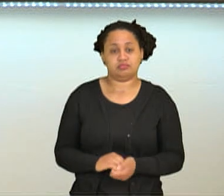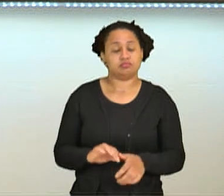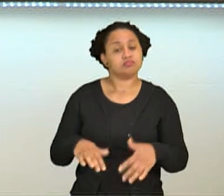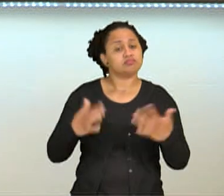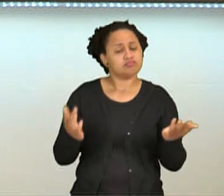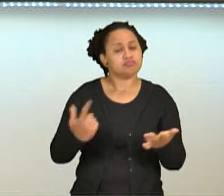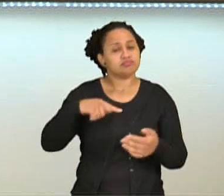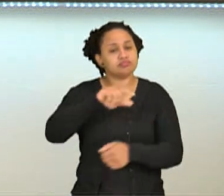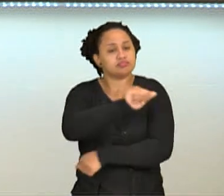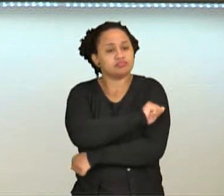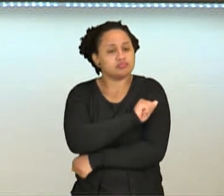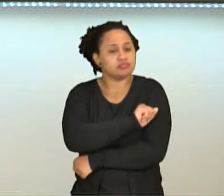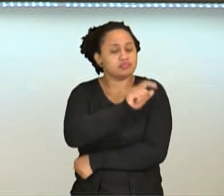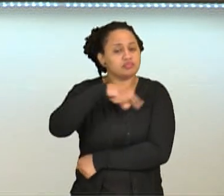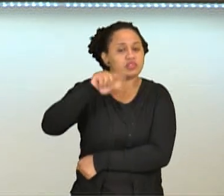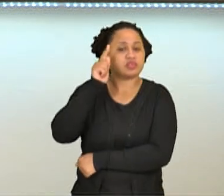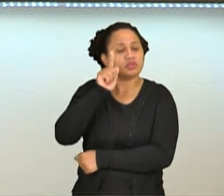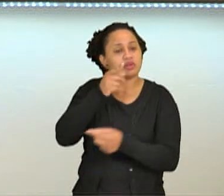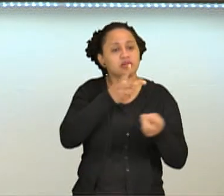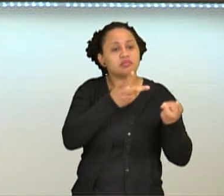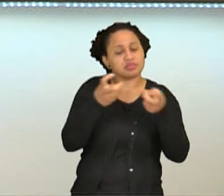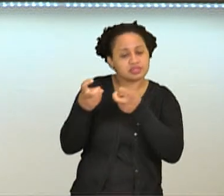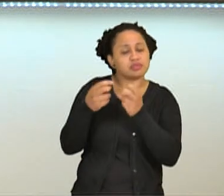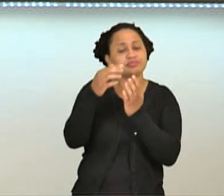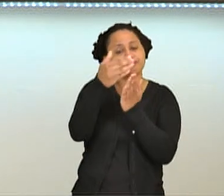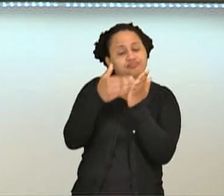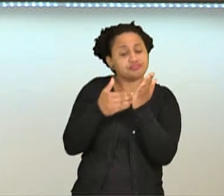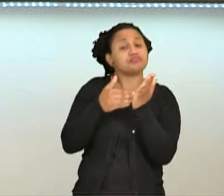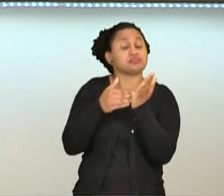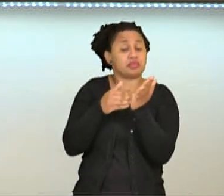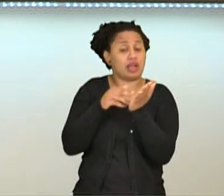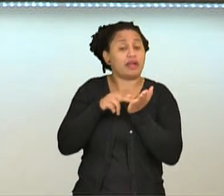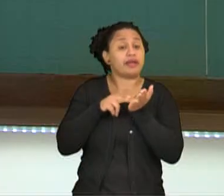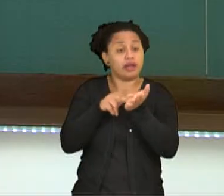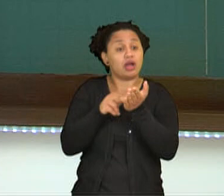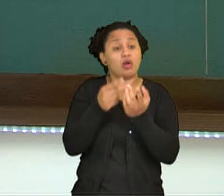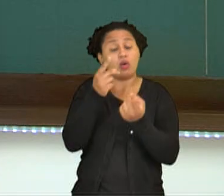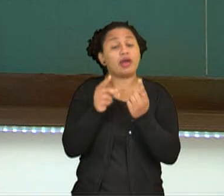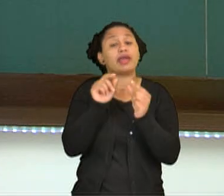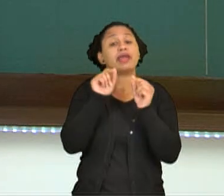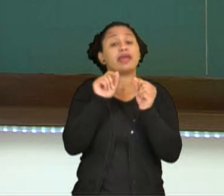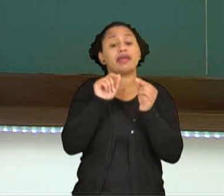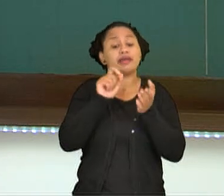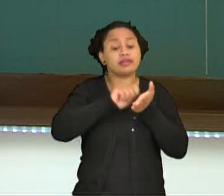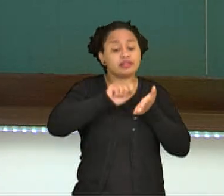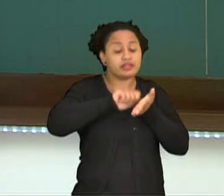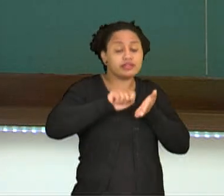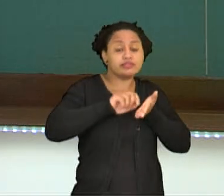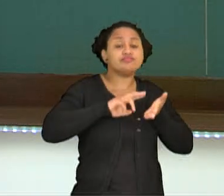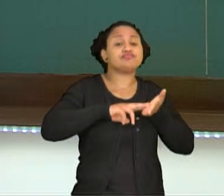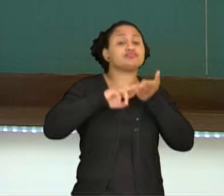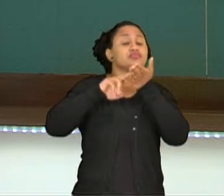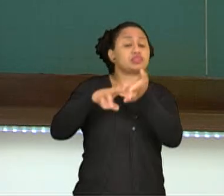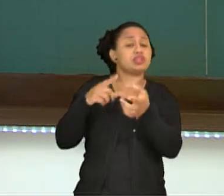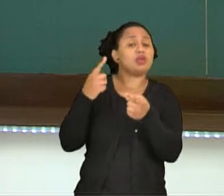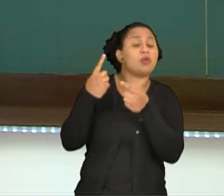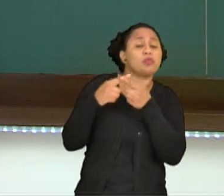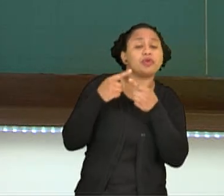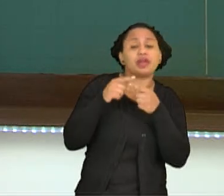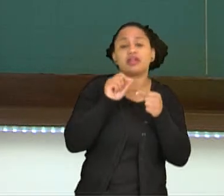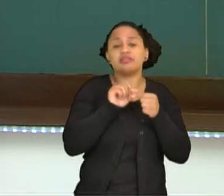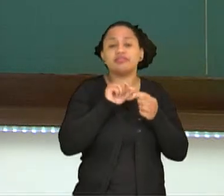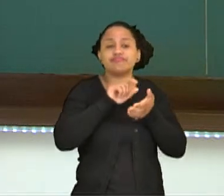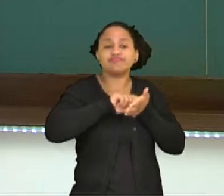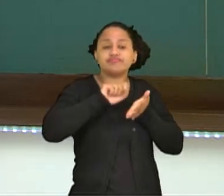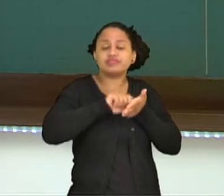Então, estudantes, conseguiram ali perceber no trecho da carta qual é o perfil de quem escreveu a carta? O que motivou a ele